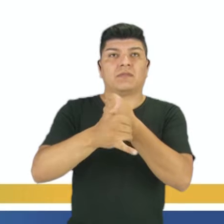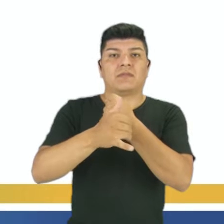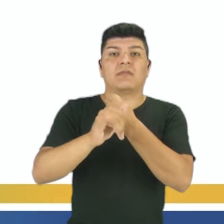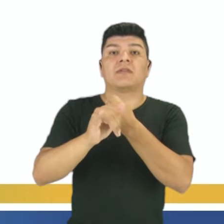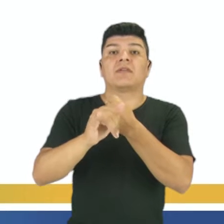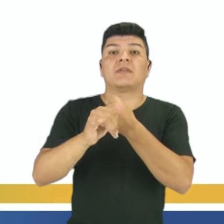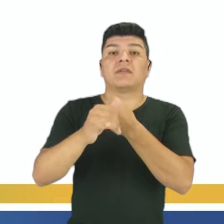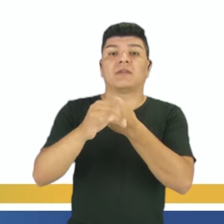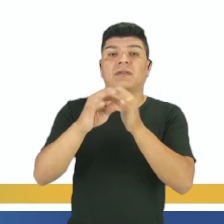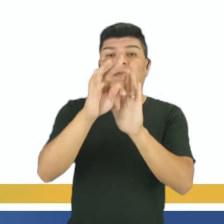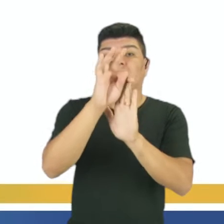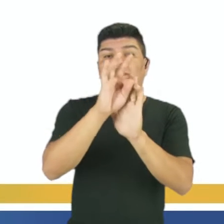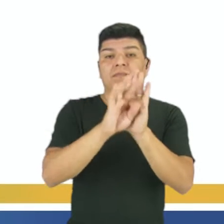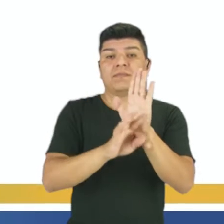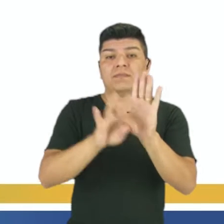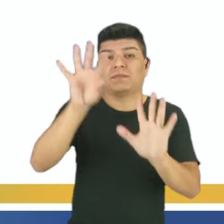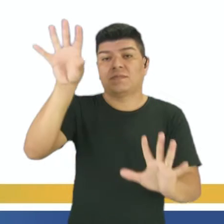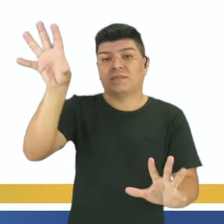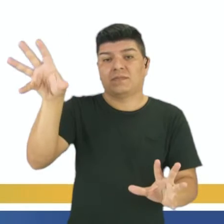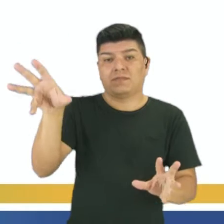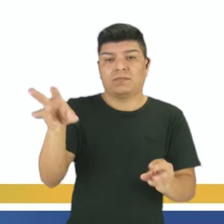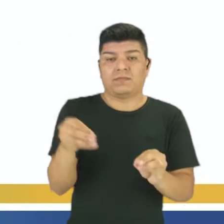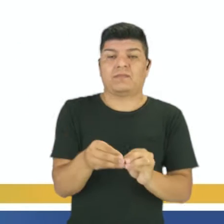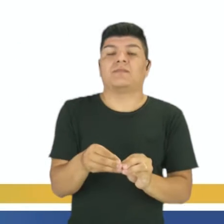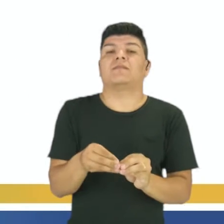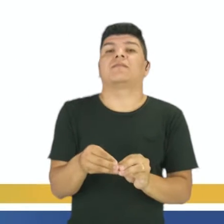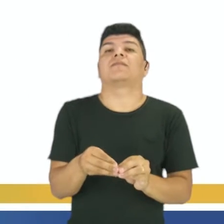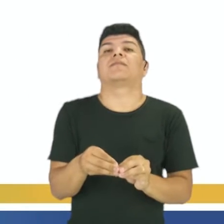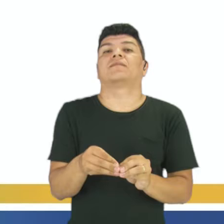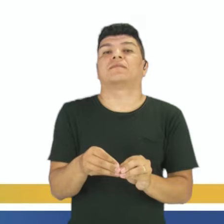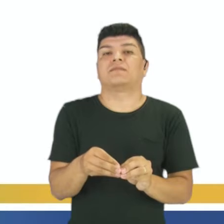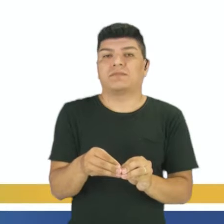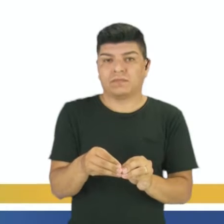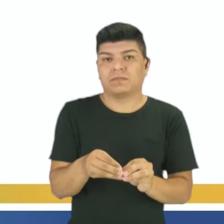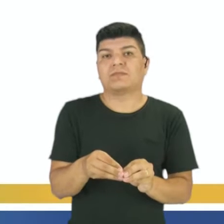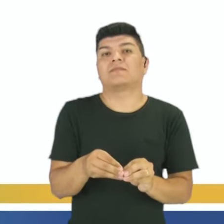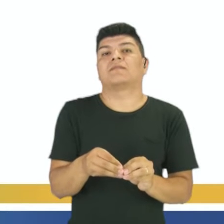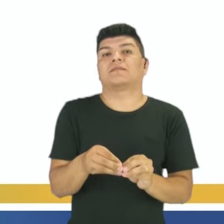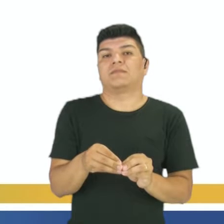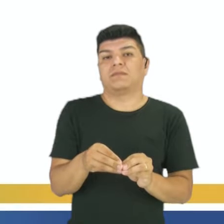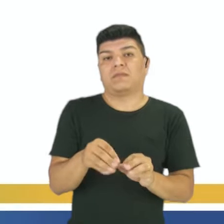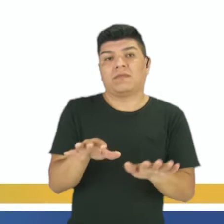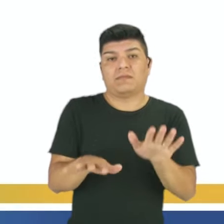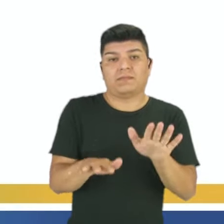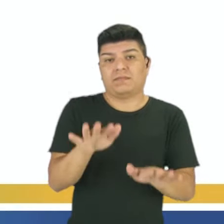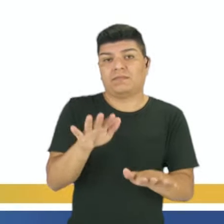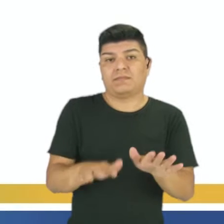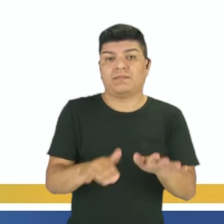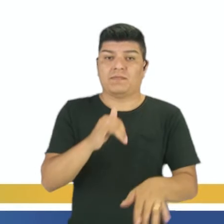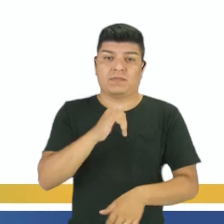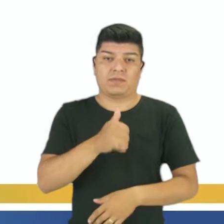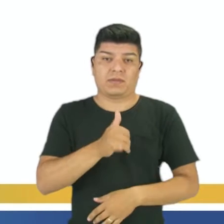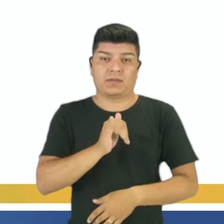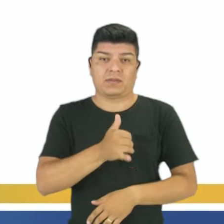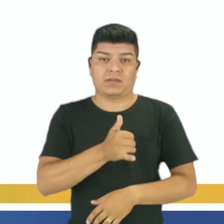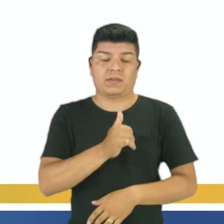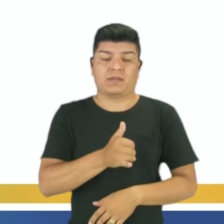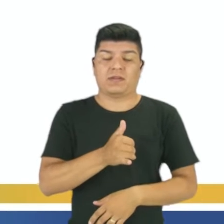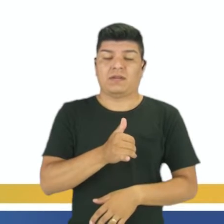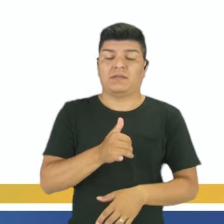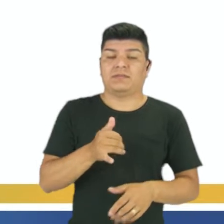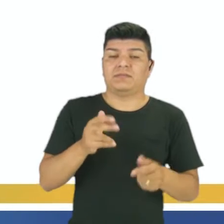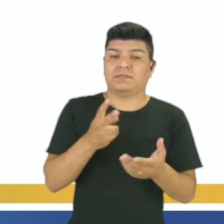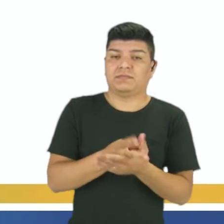é um texto curto, de cunho, na sua grande maioria, narrativo, e